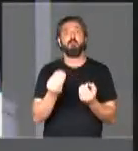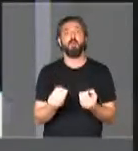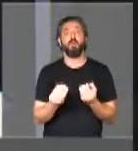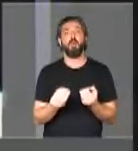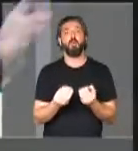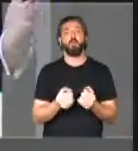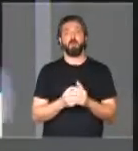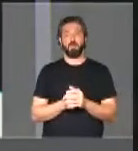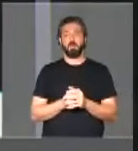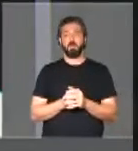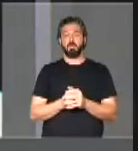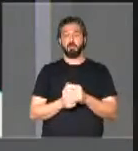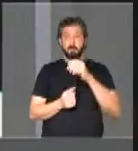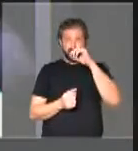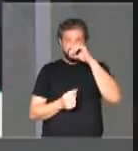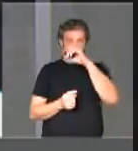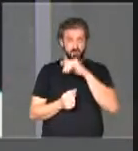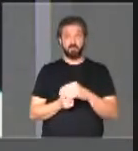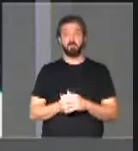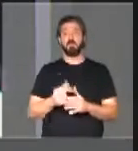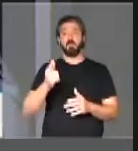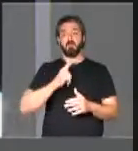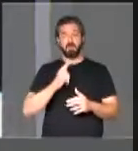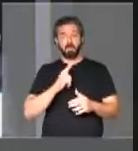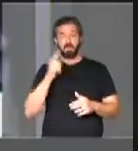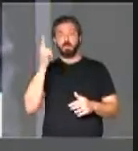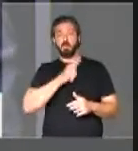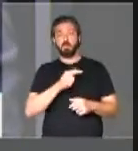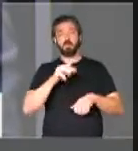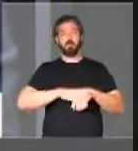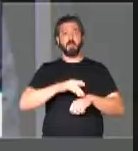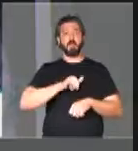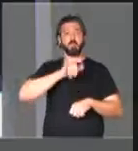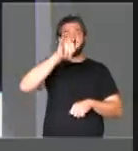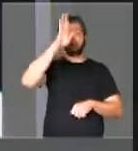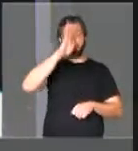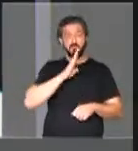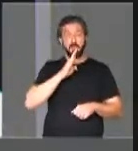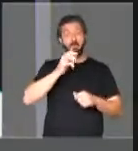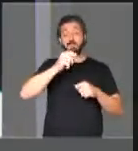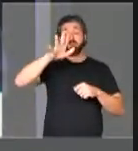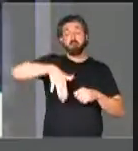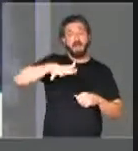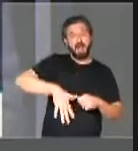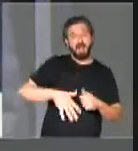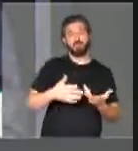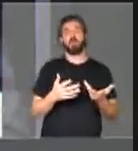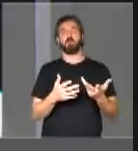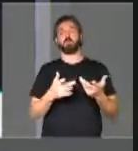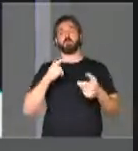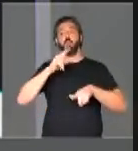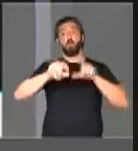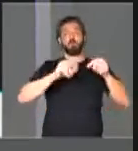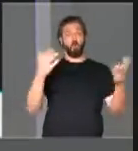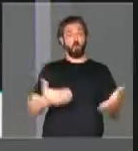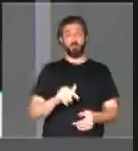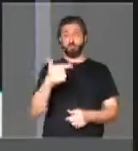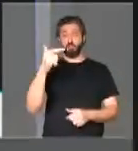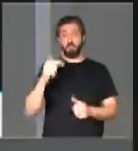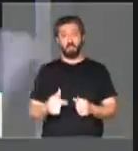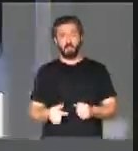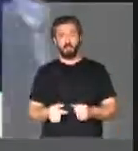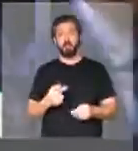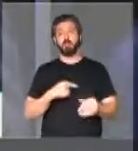que é o consumidor que vai vencer com isso, que vai ter passagens mais baratas, que que vai ter opção de escolha que ele não tem